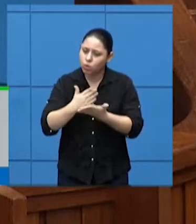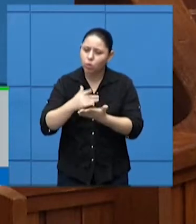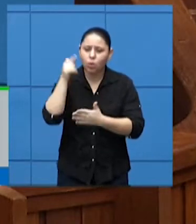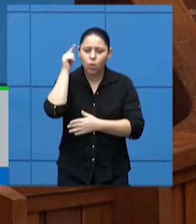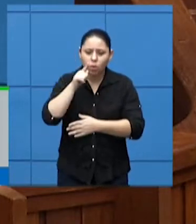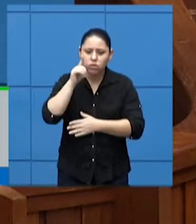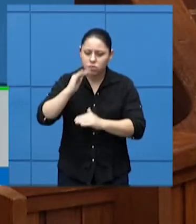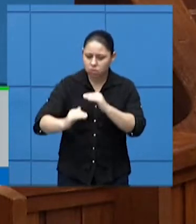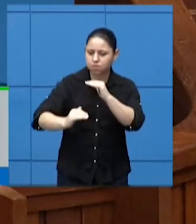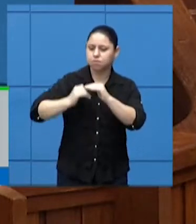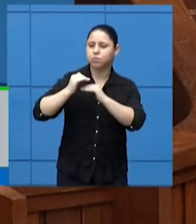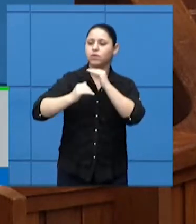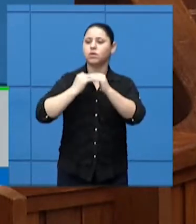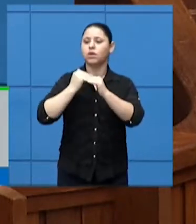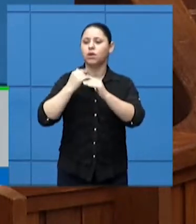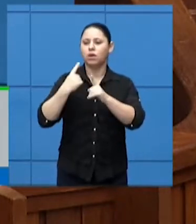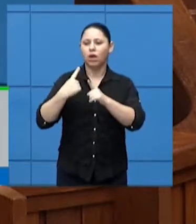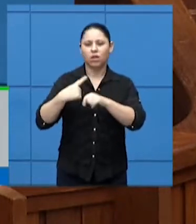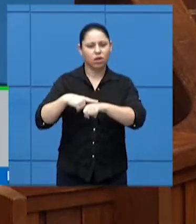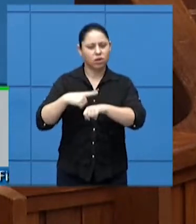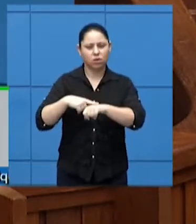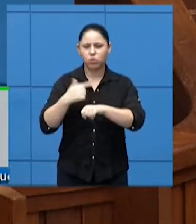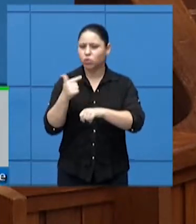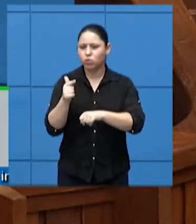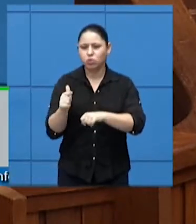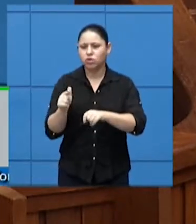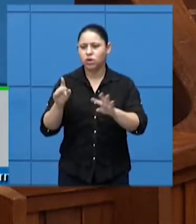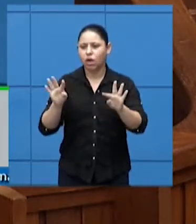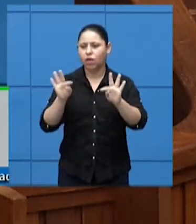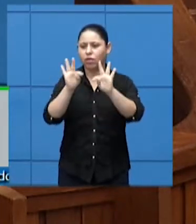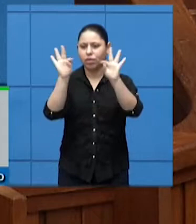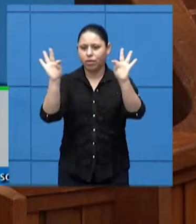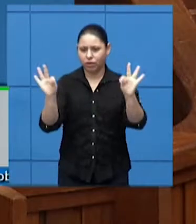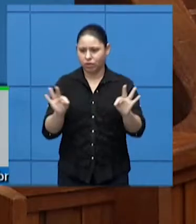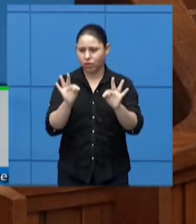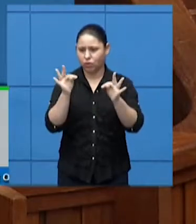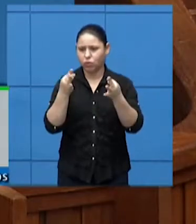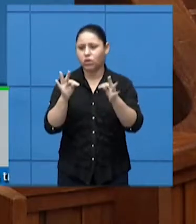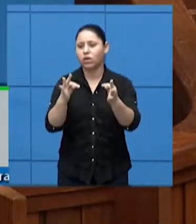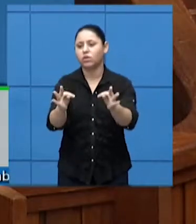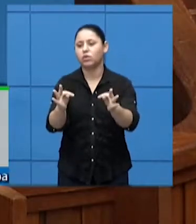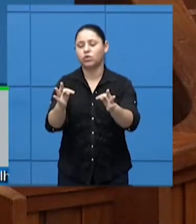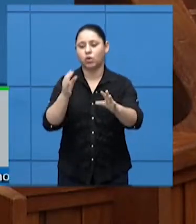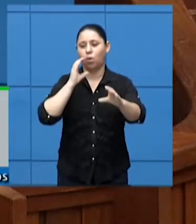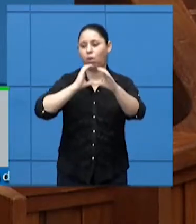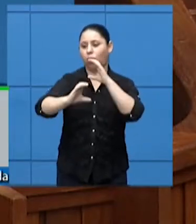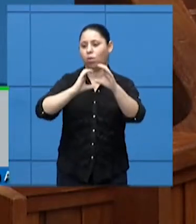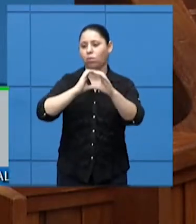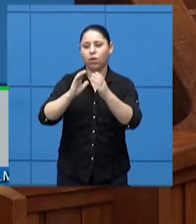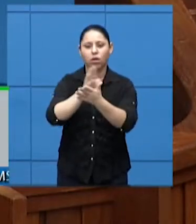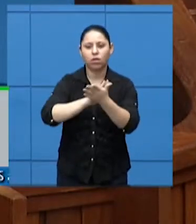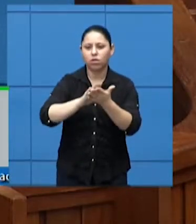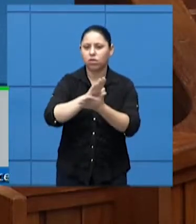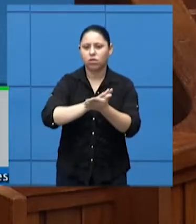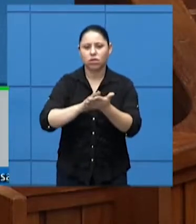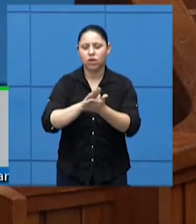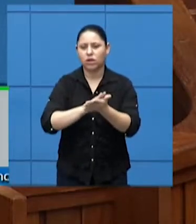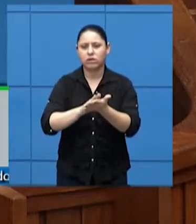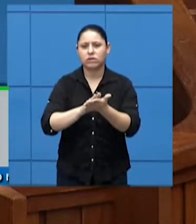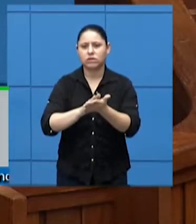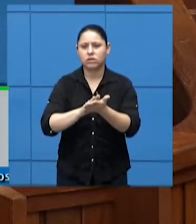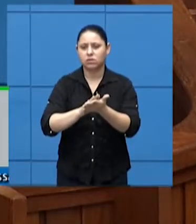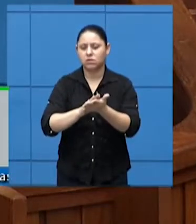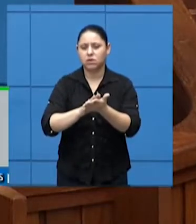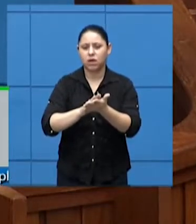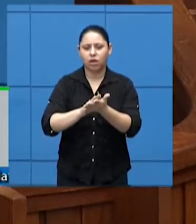No momento em que não tinha a tecnologia assistiva, ou a comunicação alternativa e outros